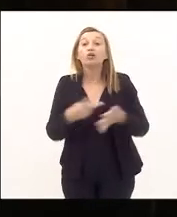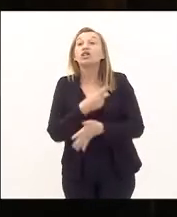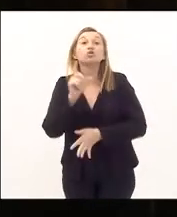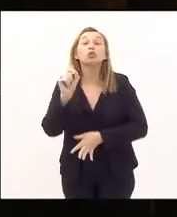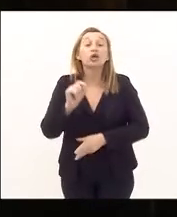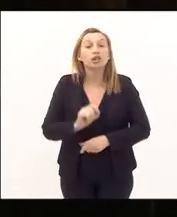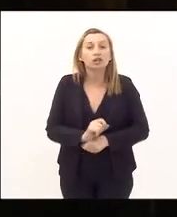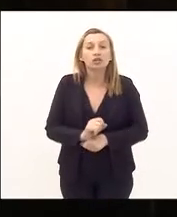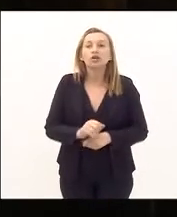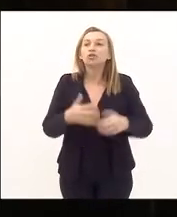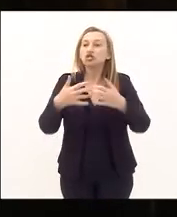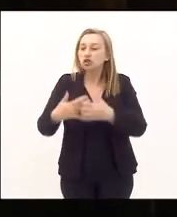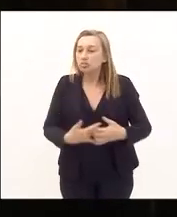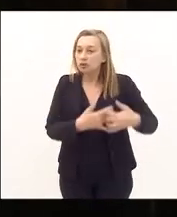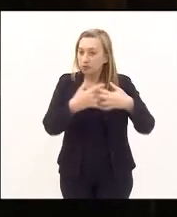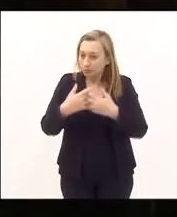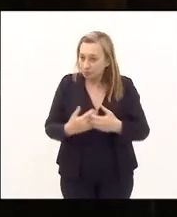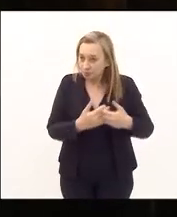ele. Os caminhões são